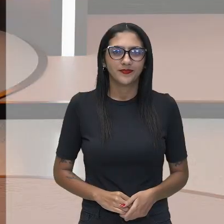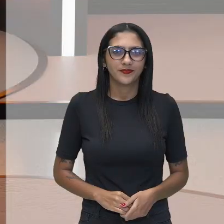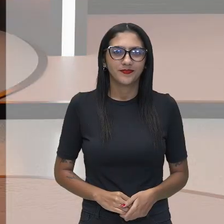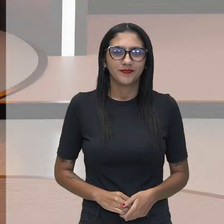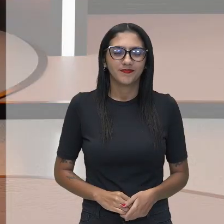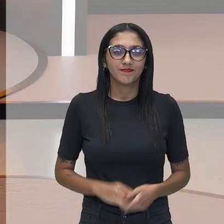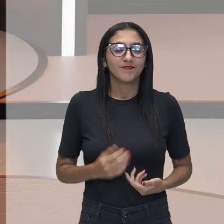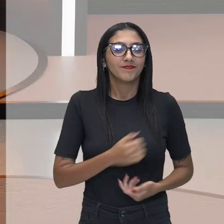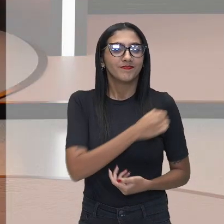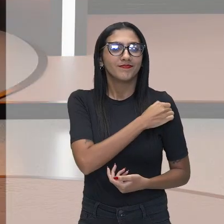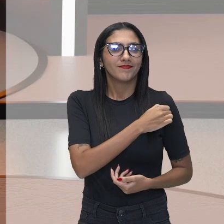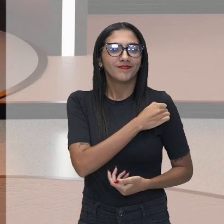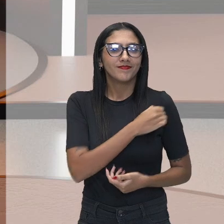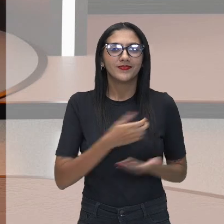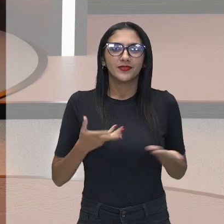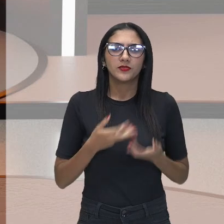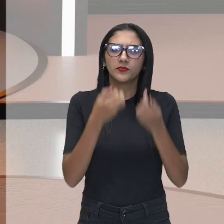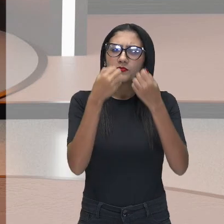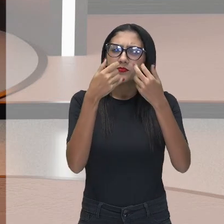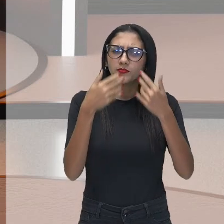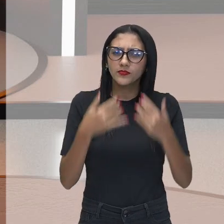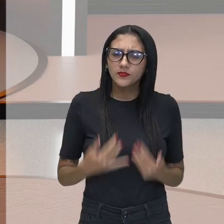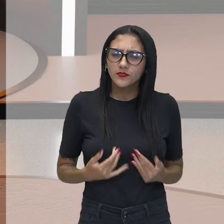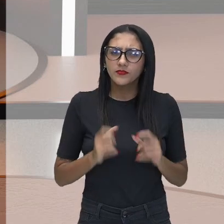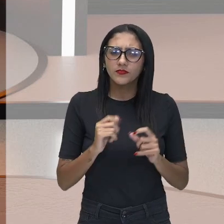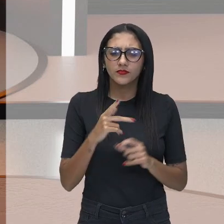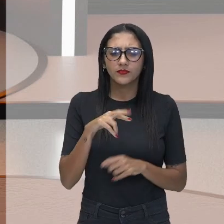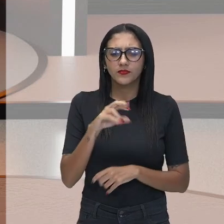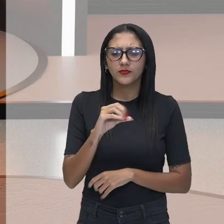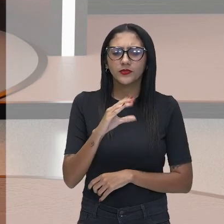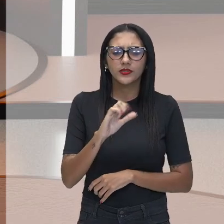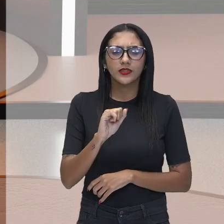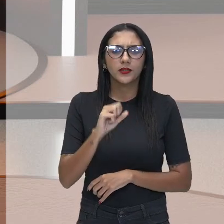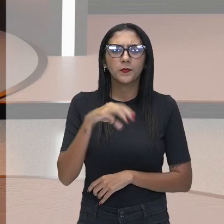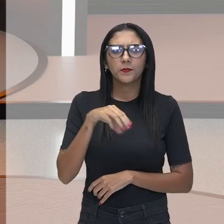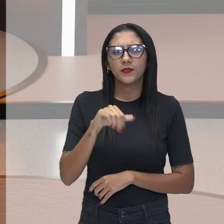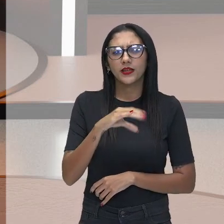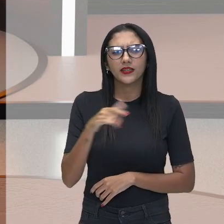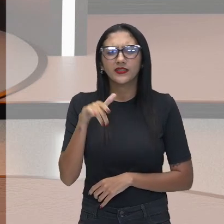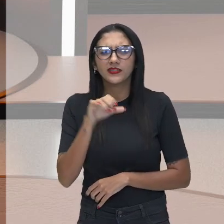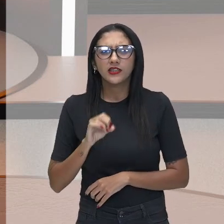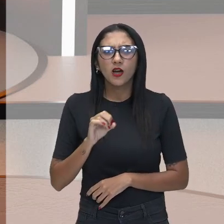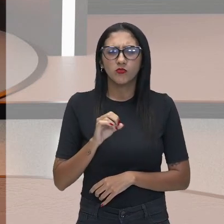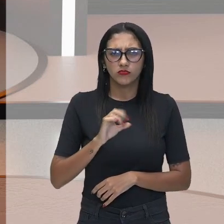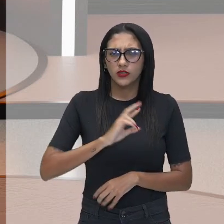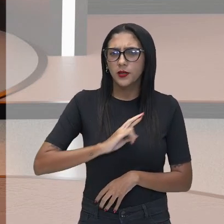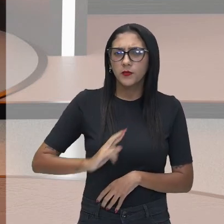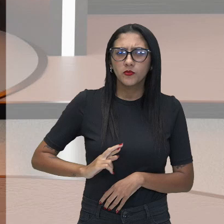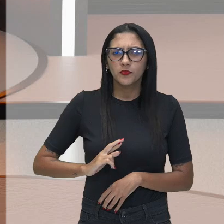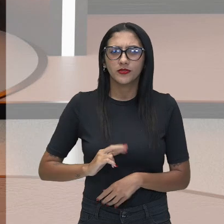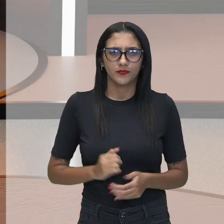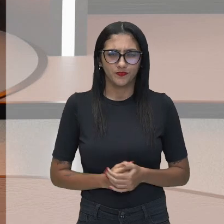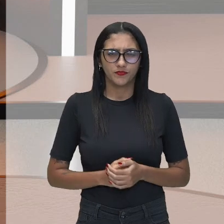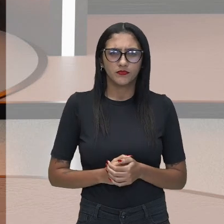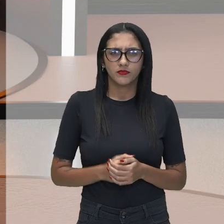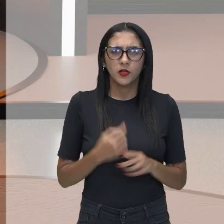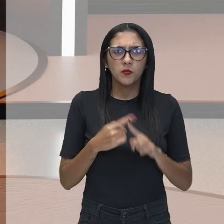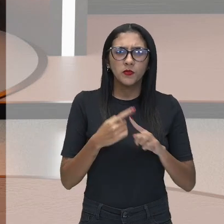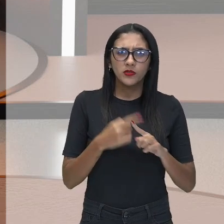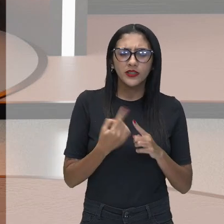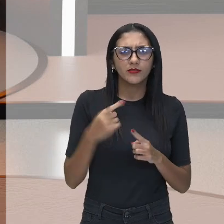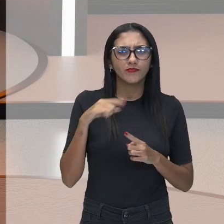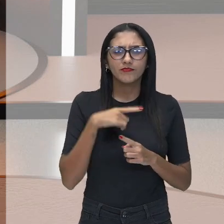Então vamos falar um pouco sobre a proclamação da República no Brasil. Por que um pouco? Porque a gente não tem como abordar todo o conteúdo, afinal de contas